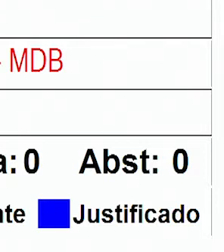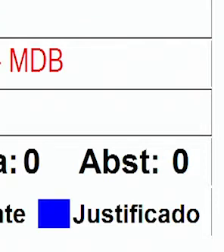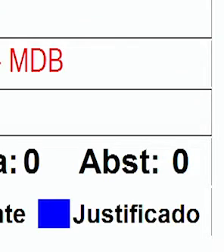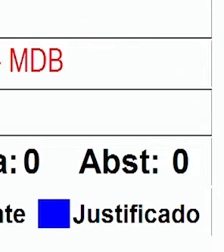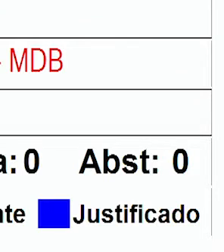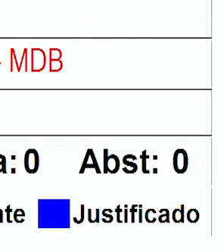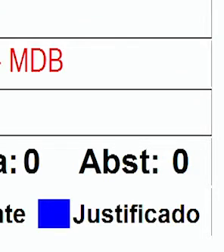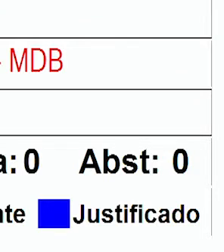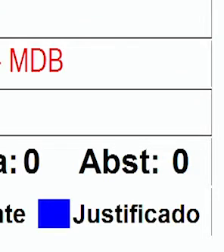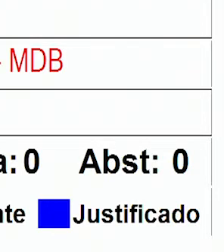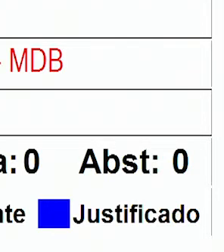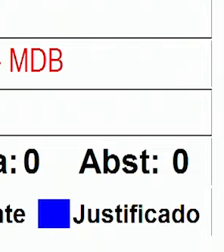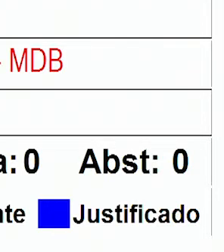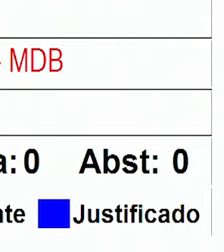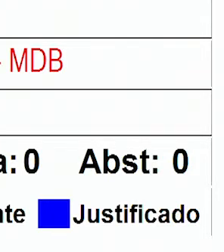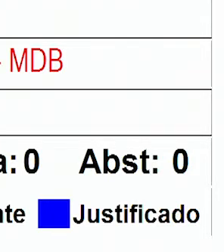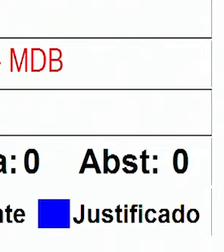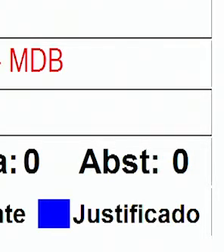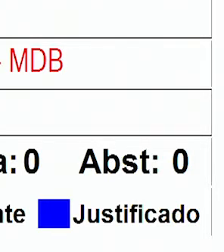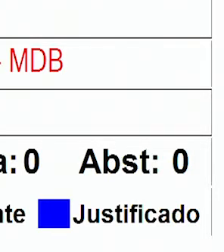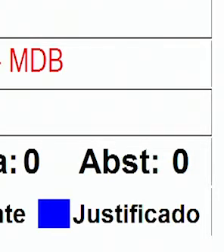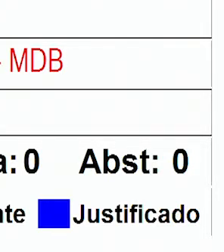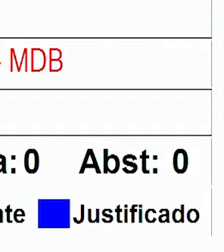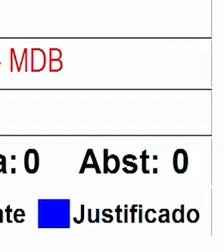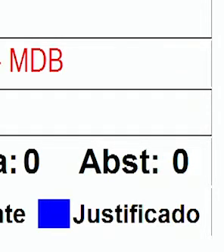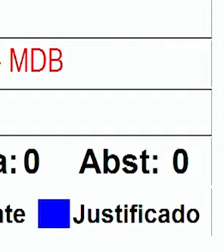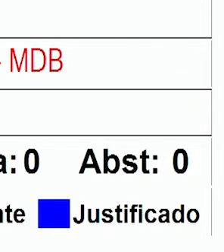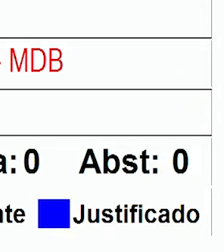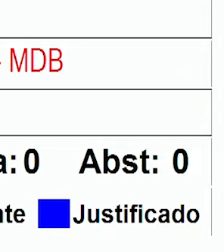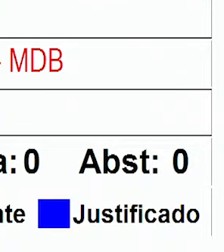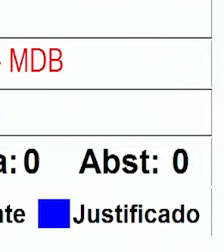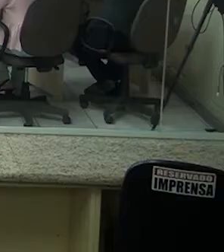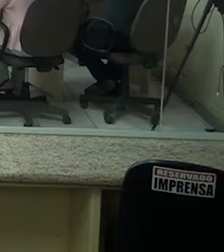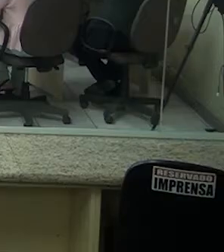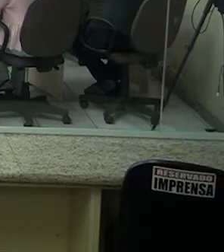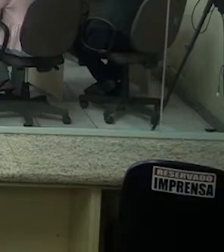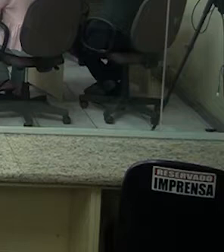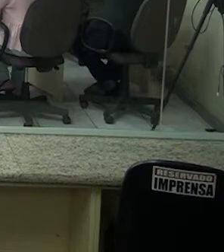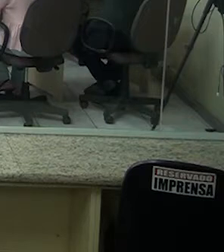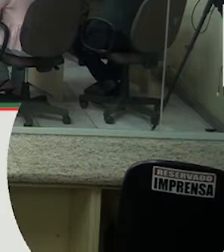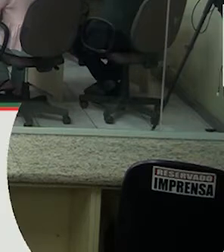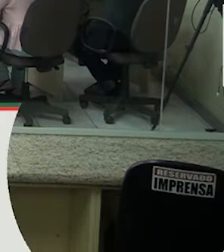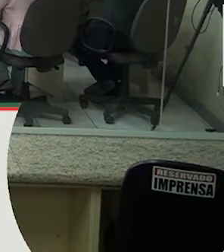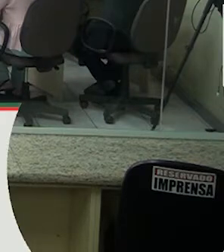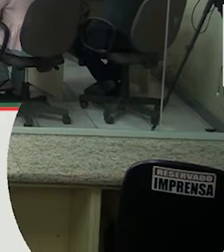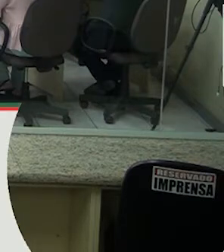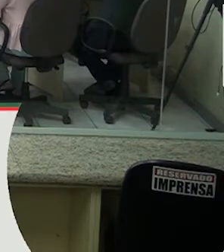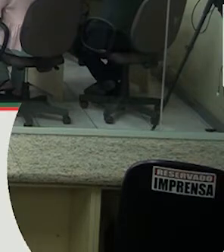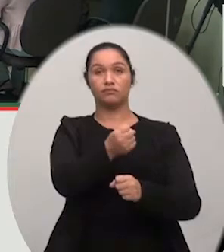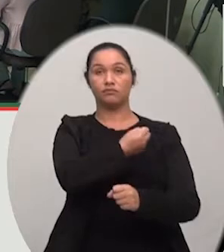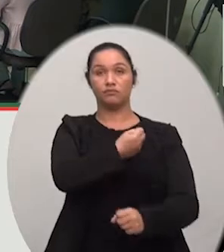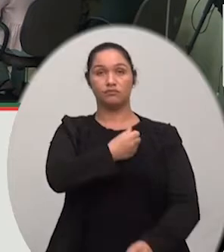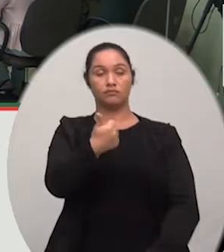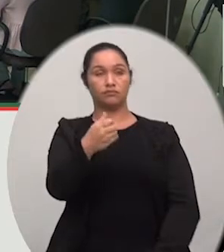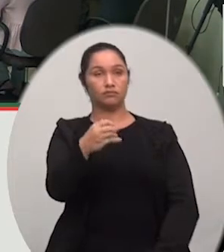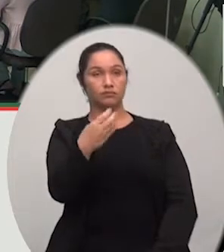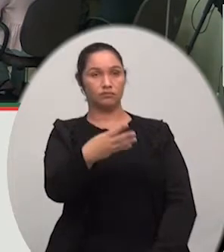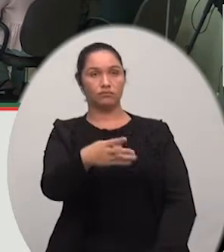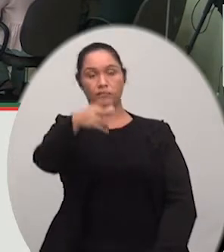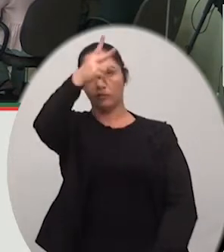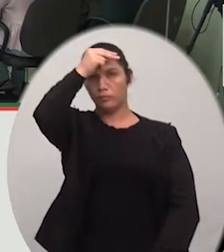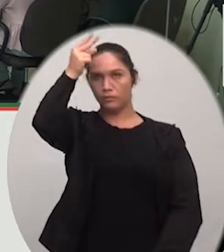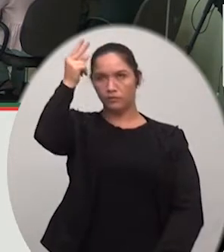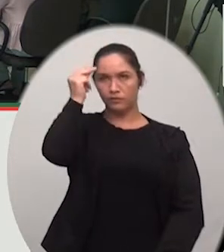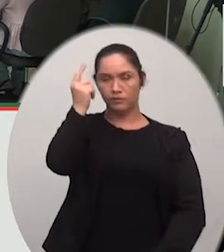Em única discussão e votação, projeto de lei do Executivo PE 104/18, encaminhado pelo prefeito